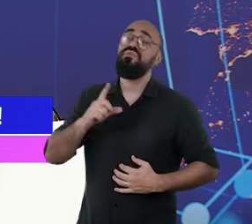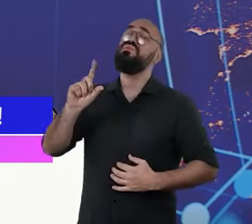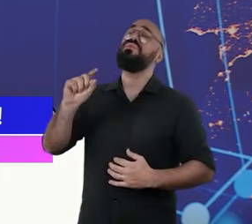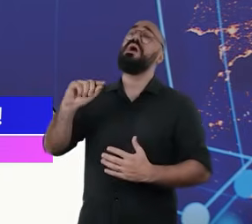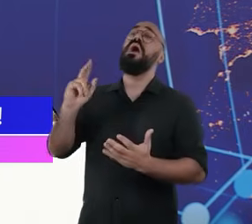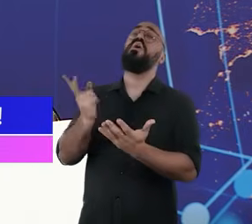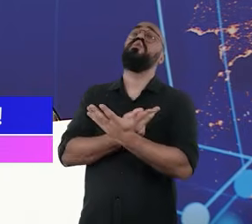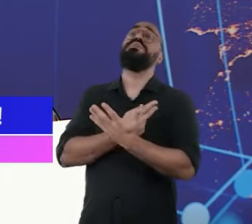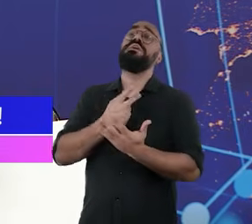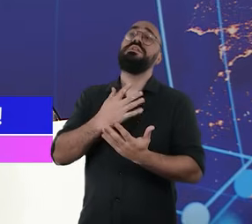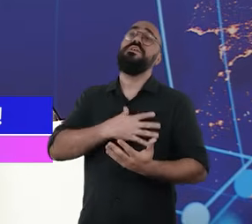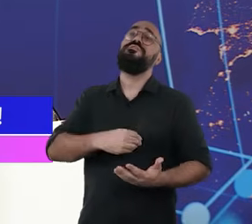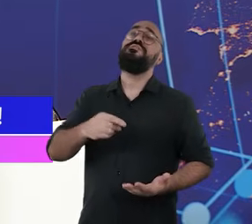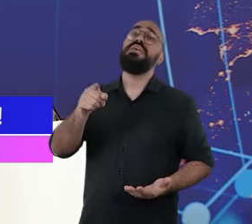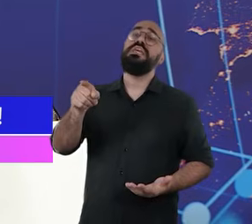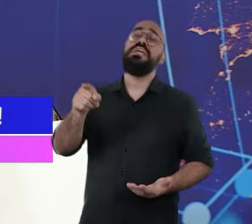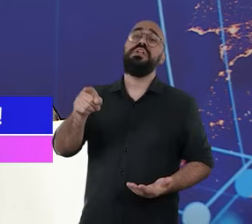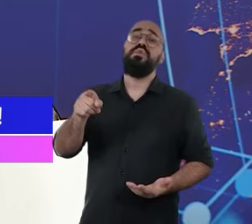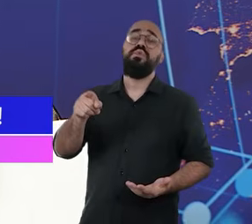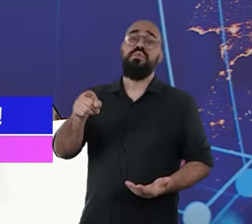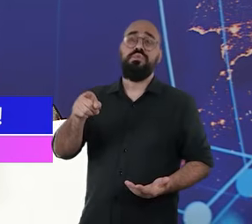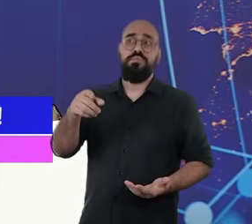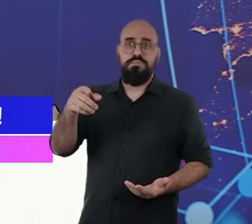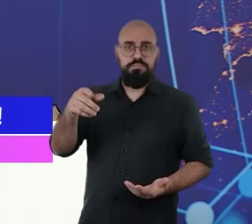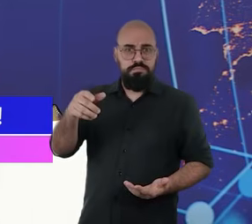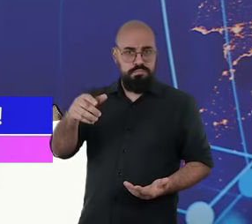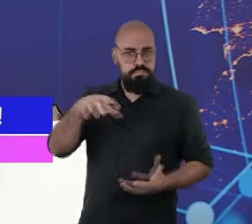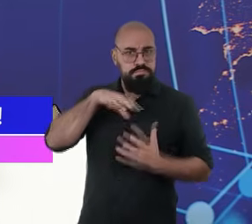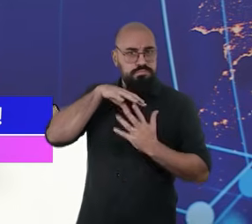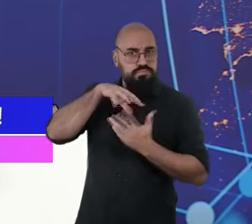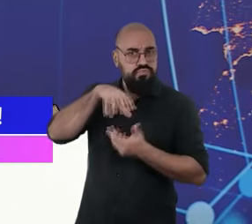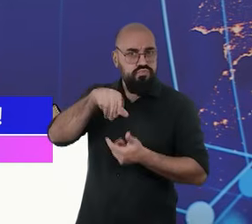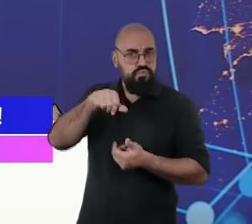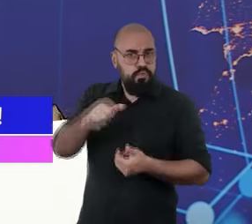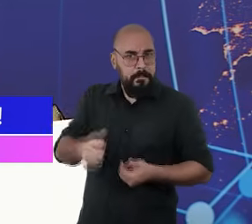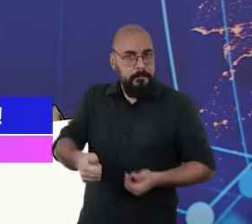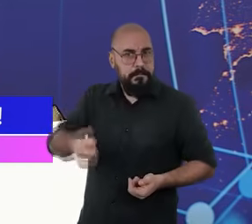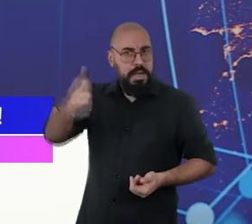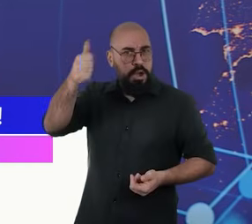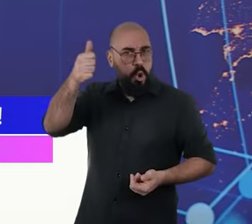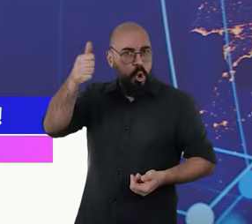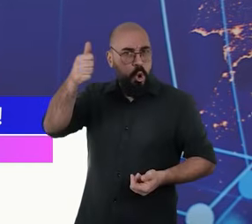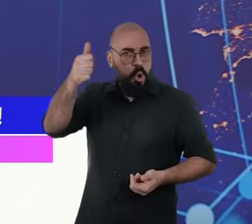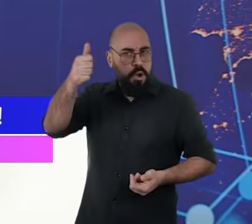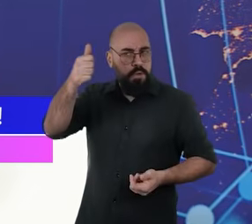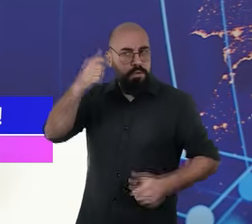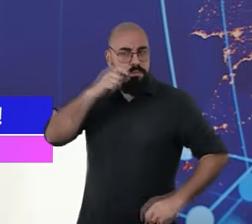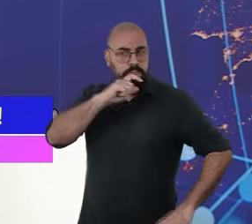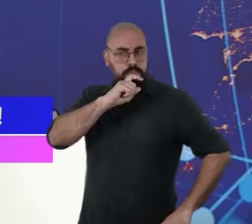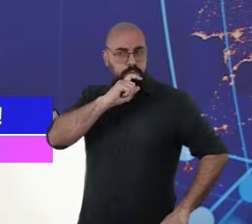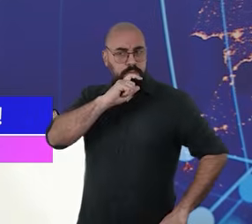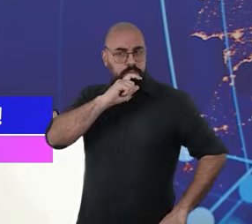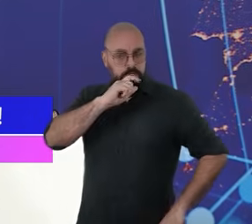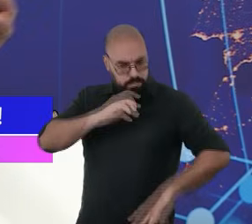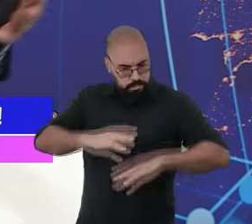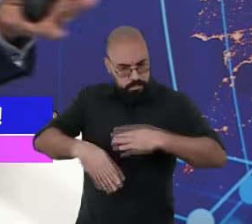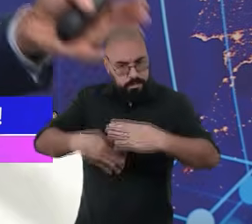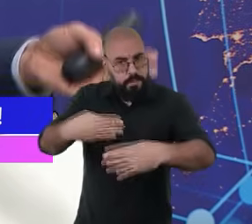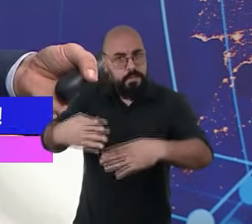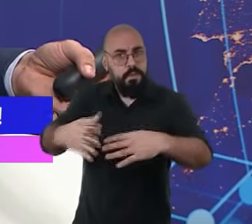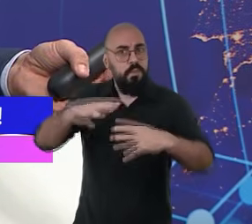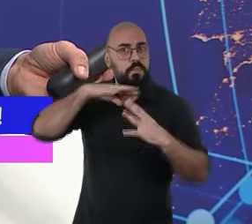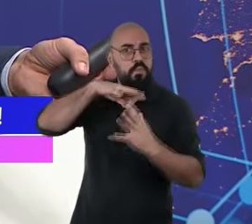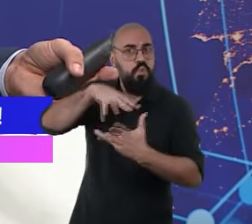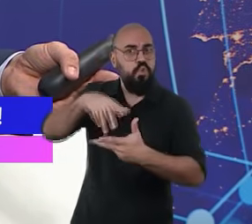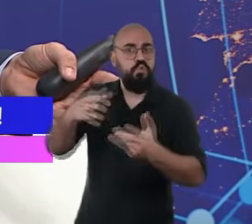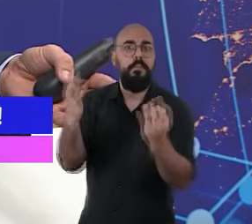vai acontecer. Será que o mundo realmente está melhorando? É possível dizer que nós estamos rumo à